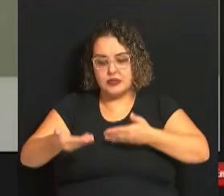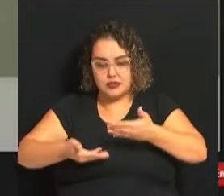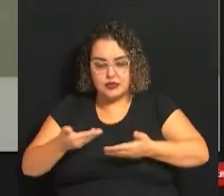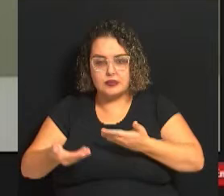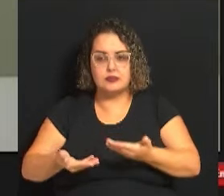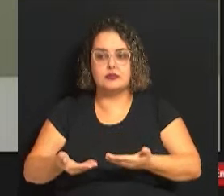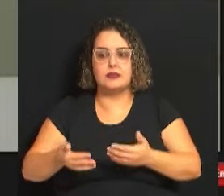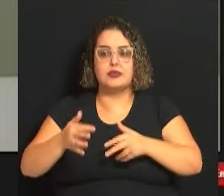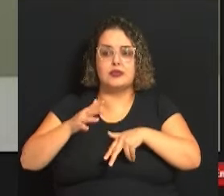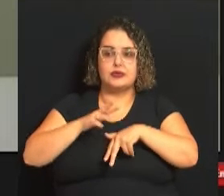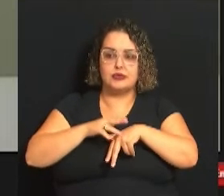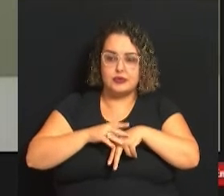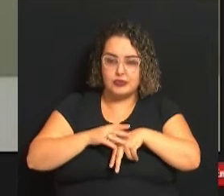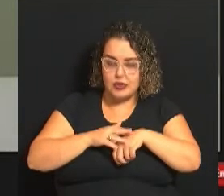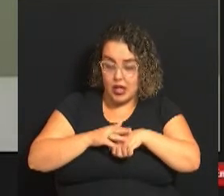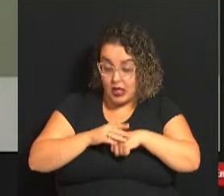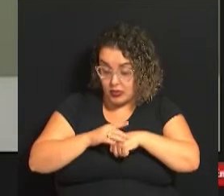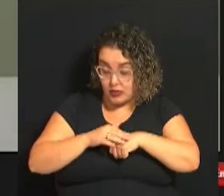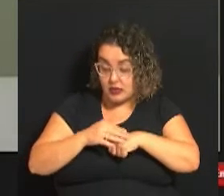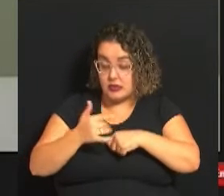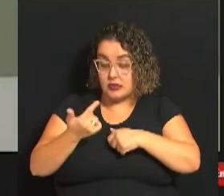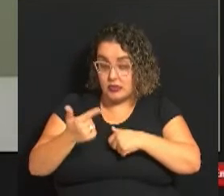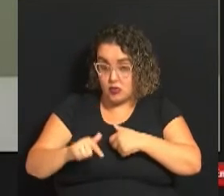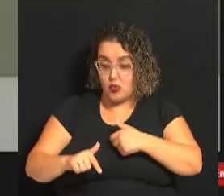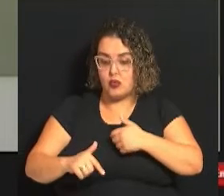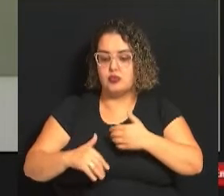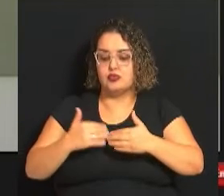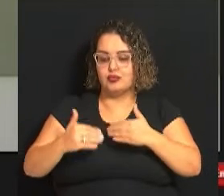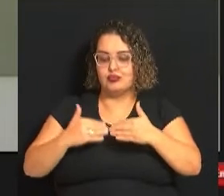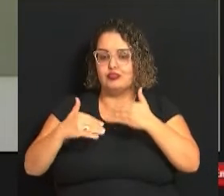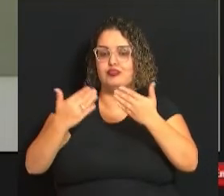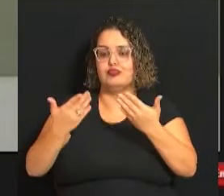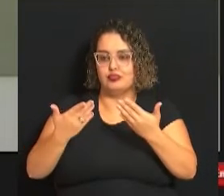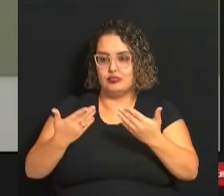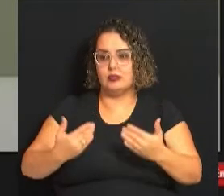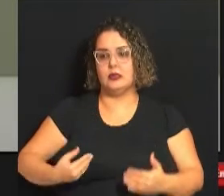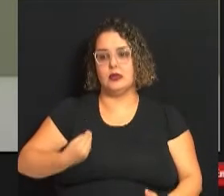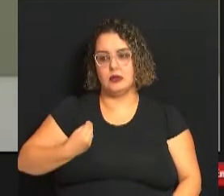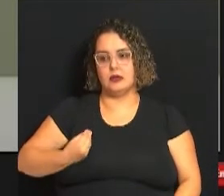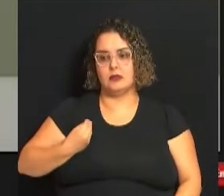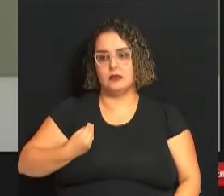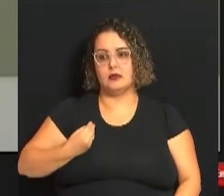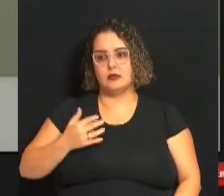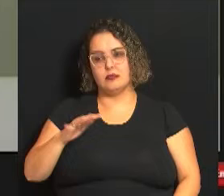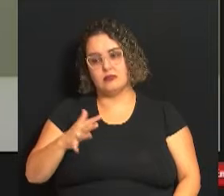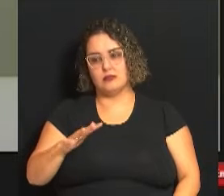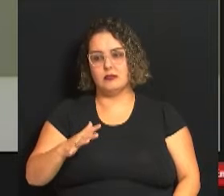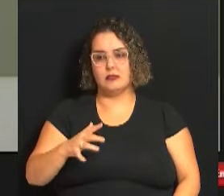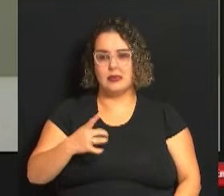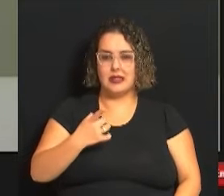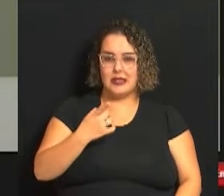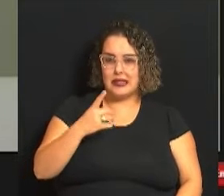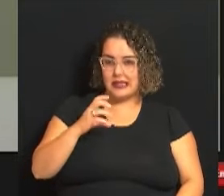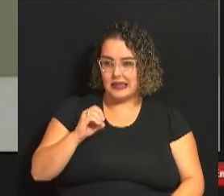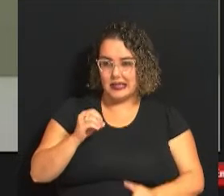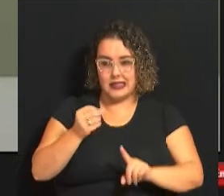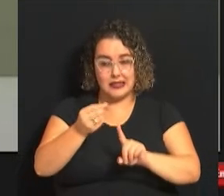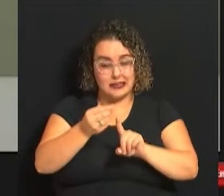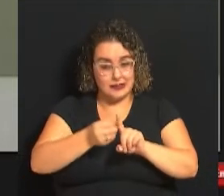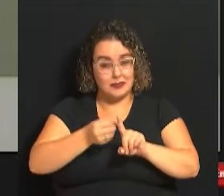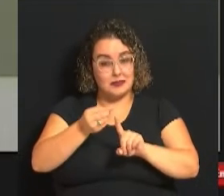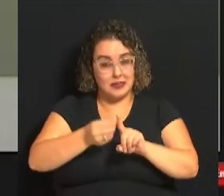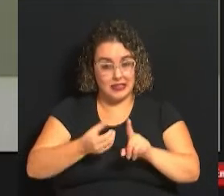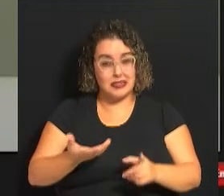doença continua a evoluir e a sobrevida mediana desses pacientes é em torno de 10 meses, mesmo